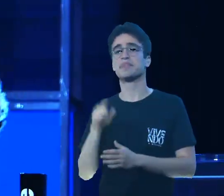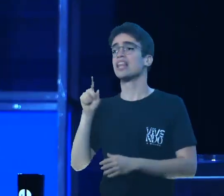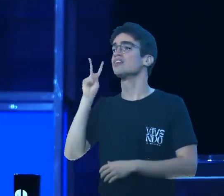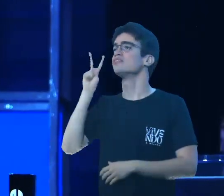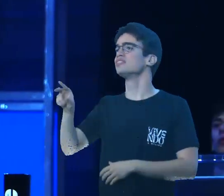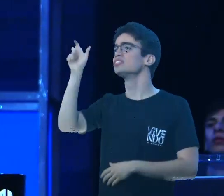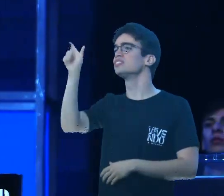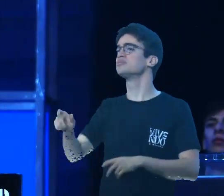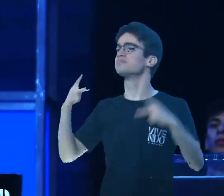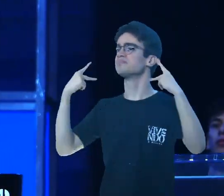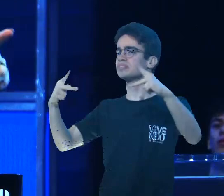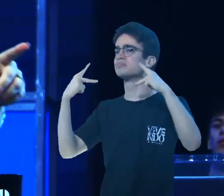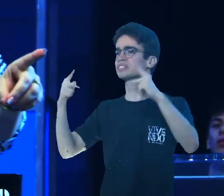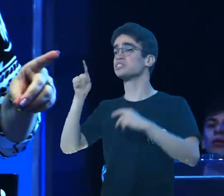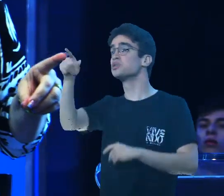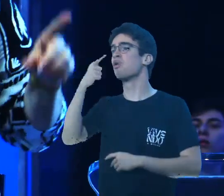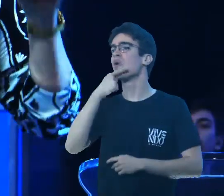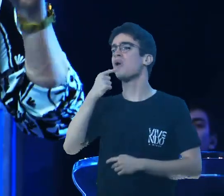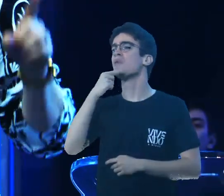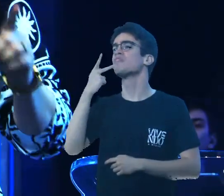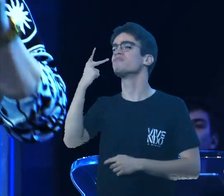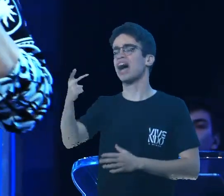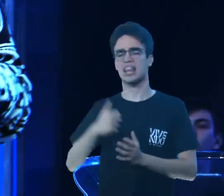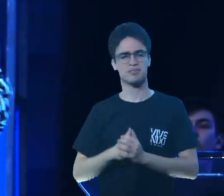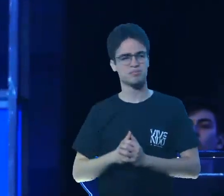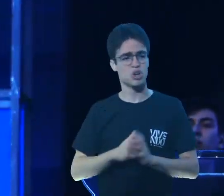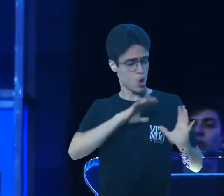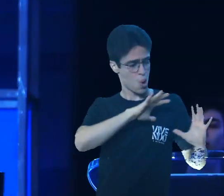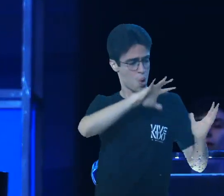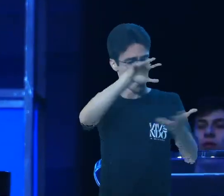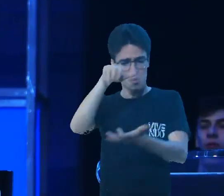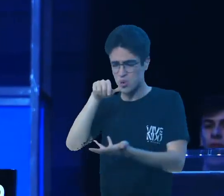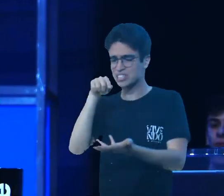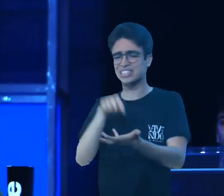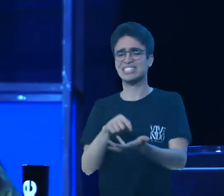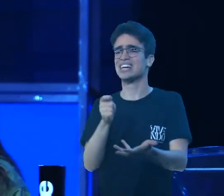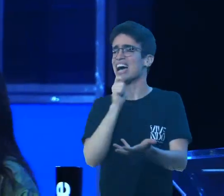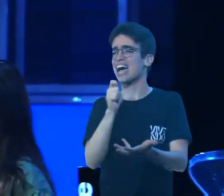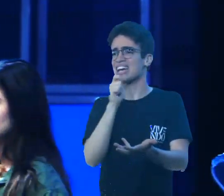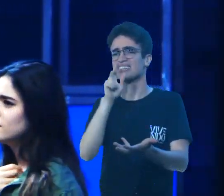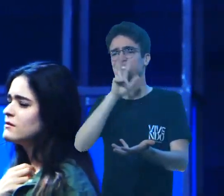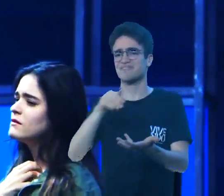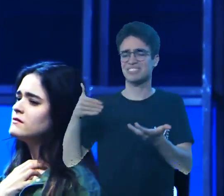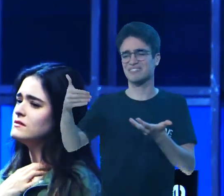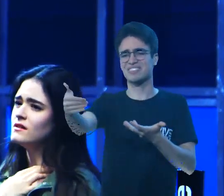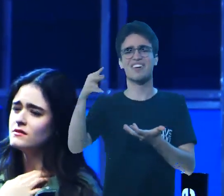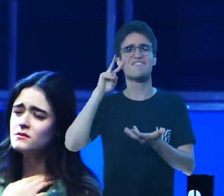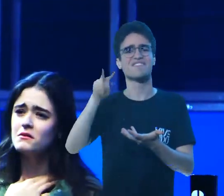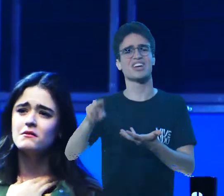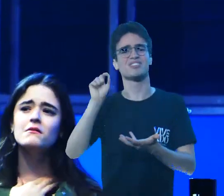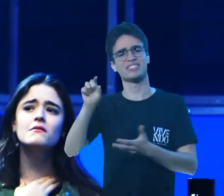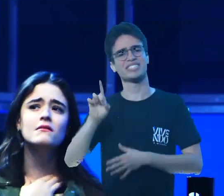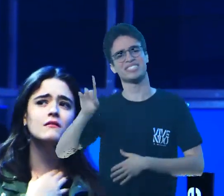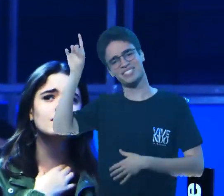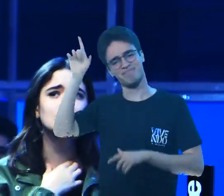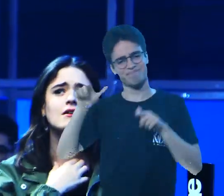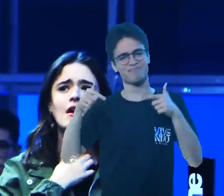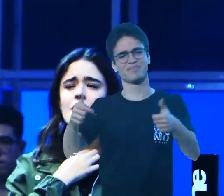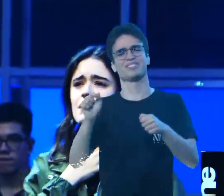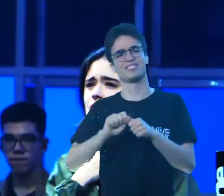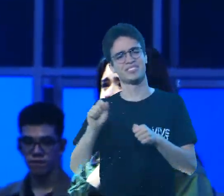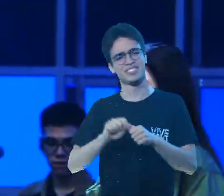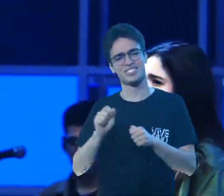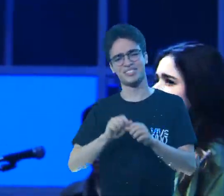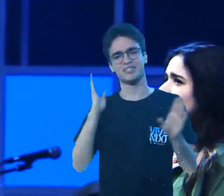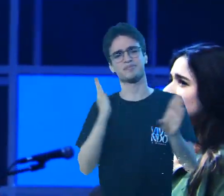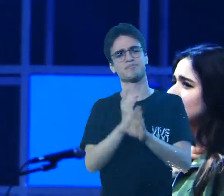homem pregar, e esse homem disse: o mundo ainda está para ver o que Deus vai fazer através de